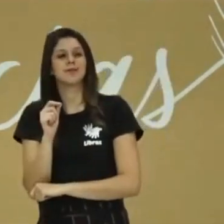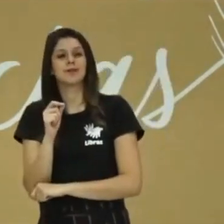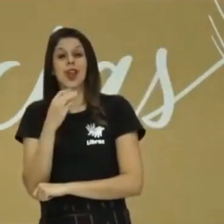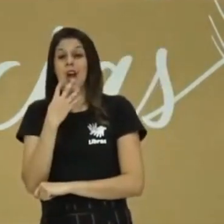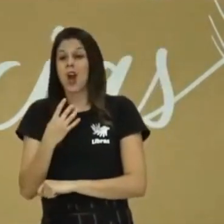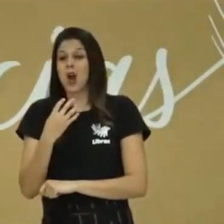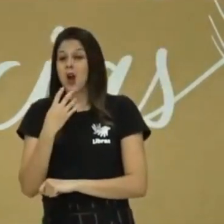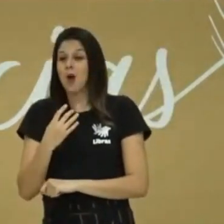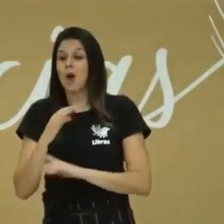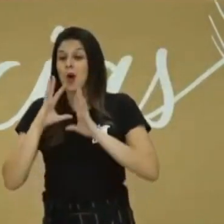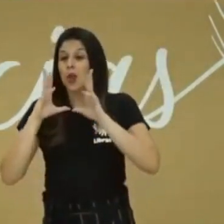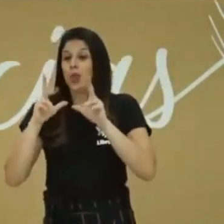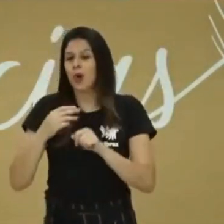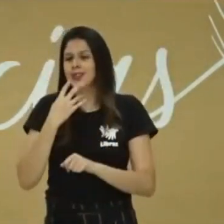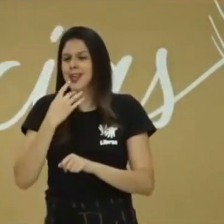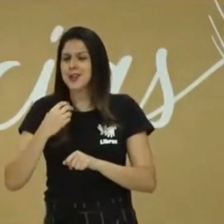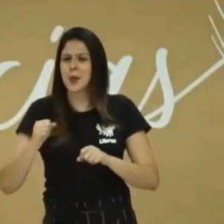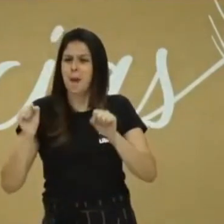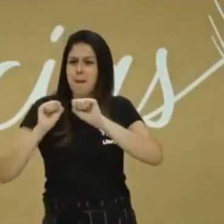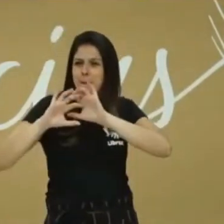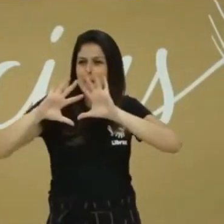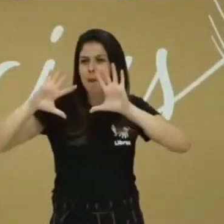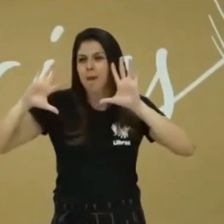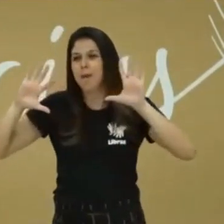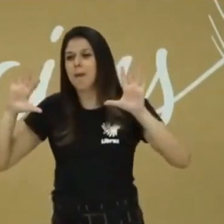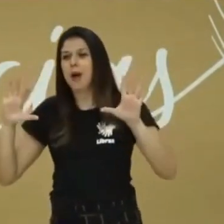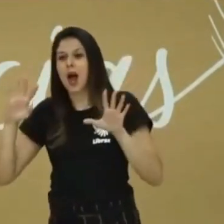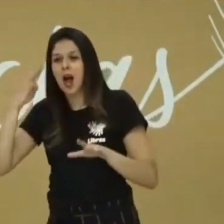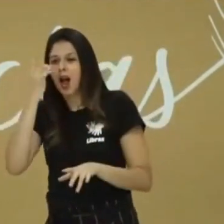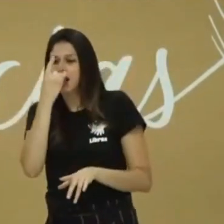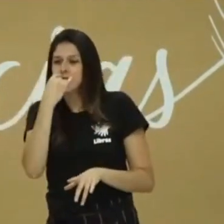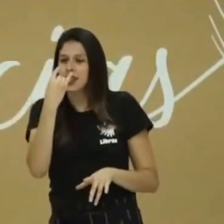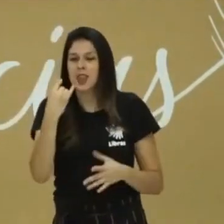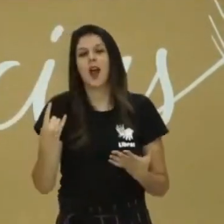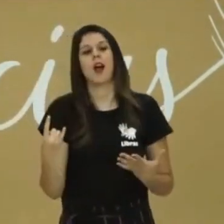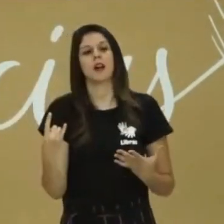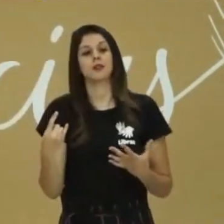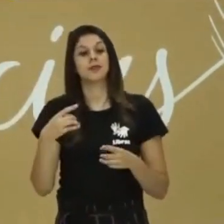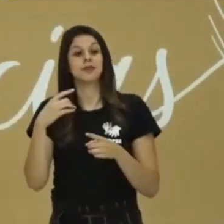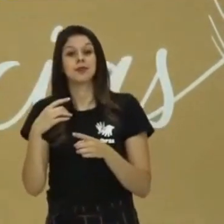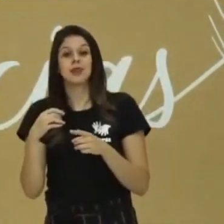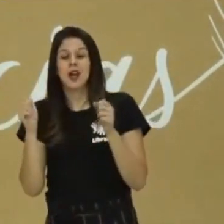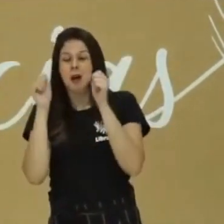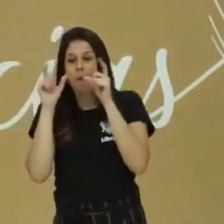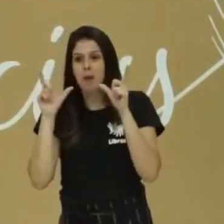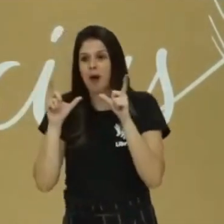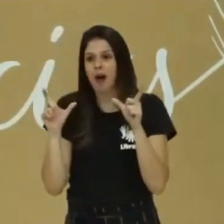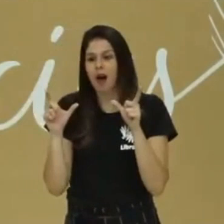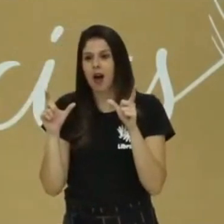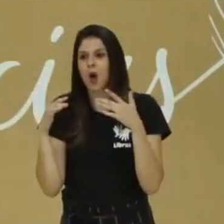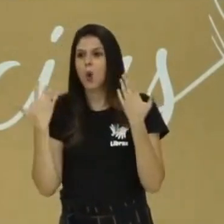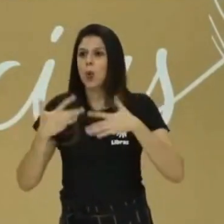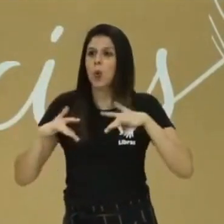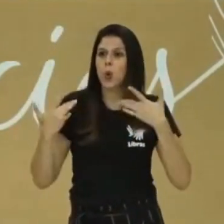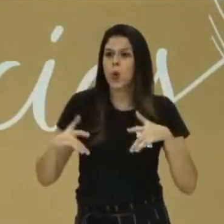completamente colorida estampada e algo que te enche os olhos e ao que te chama atenção e você